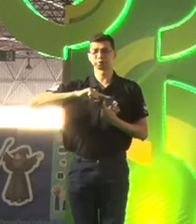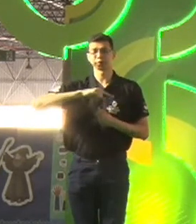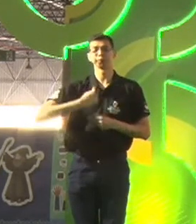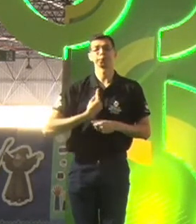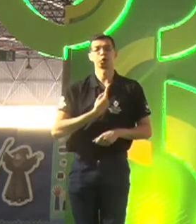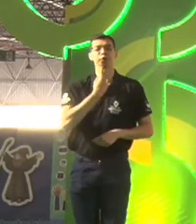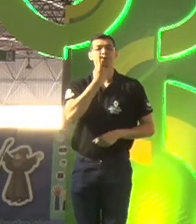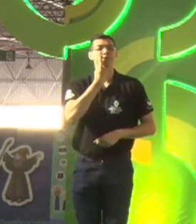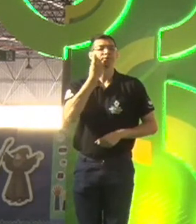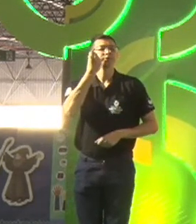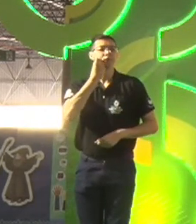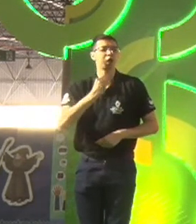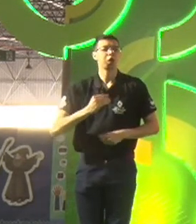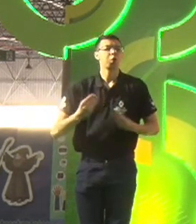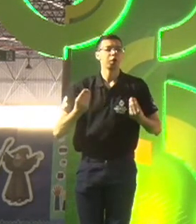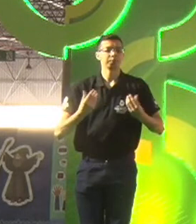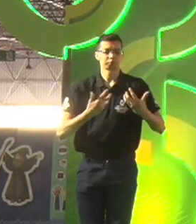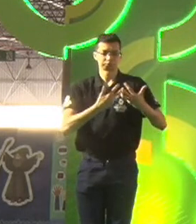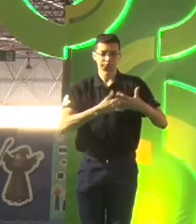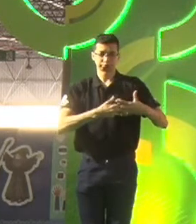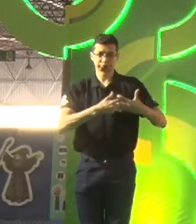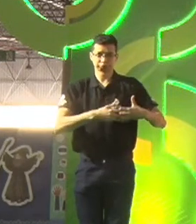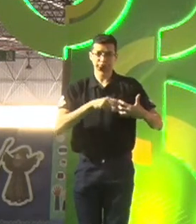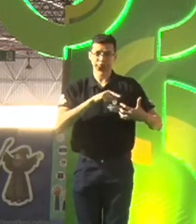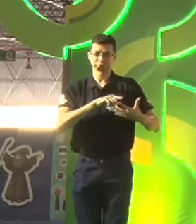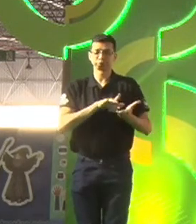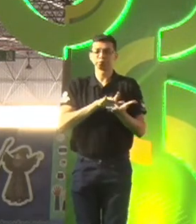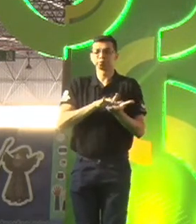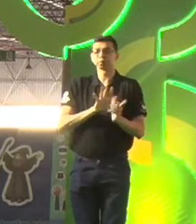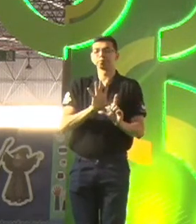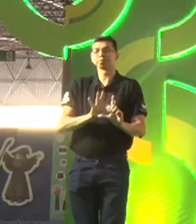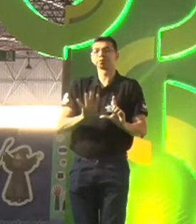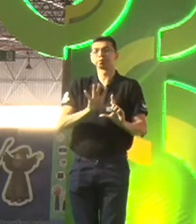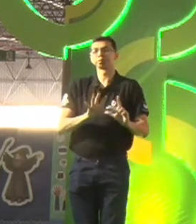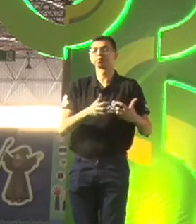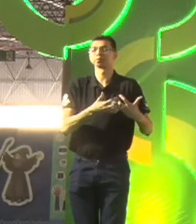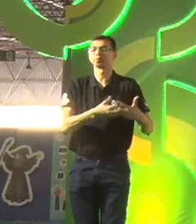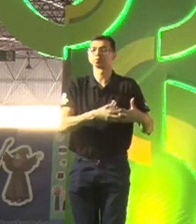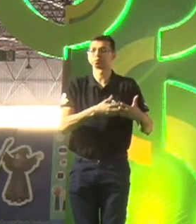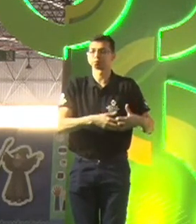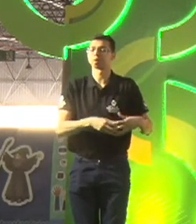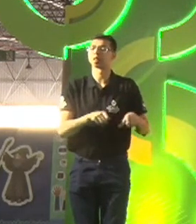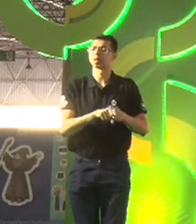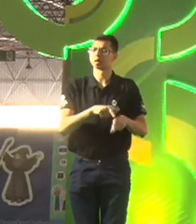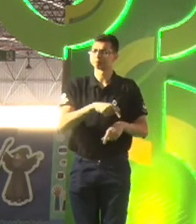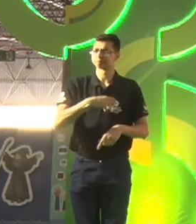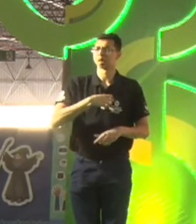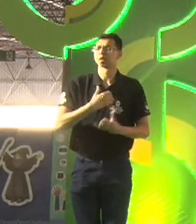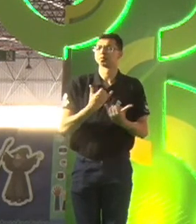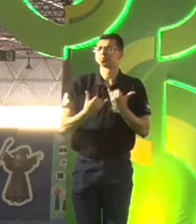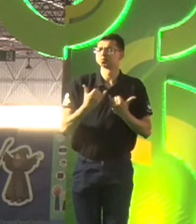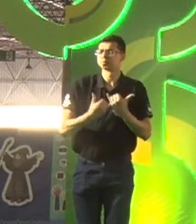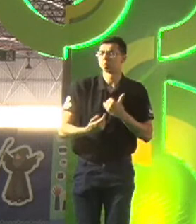a máquina simular e ver o que quase ter esse sentimentos também sabe